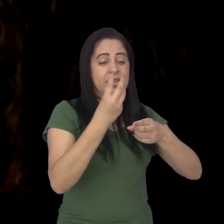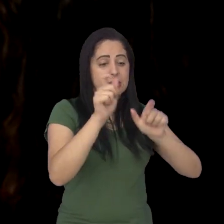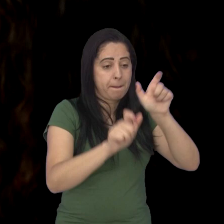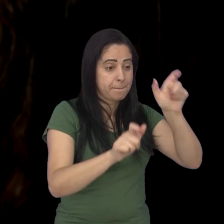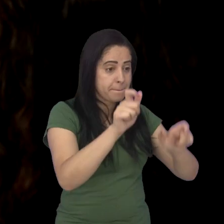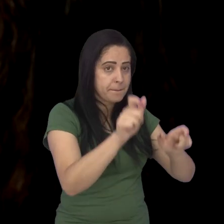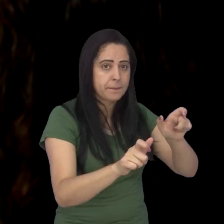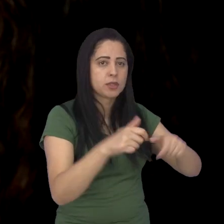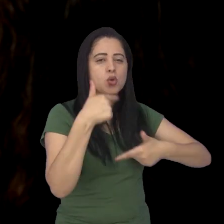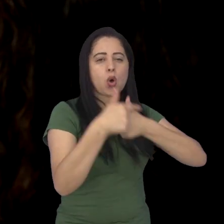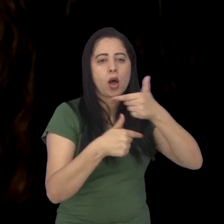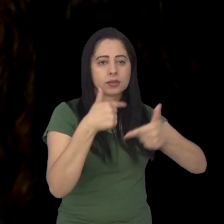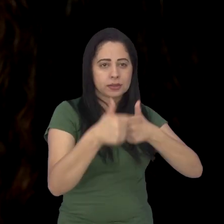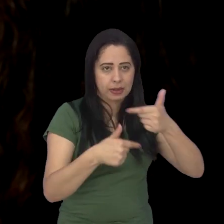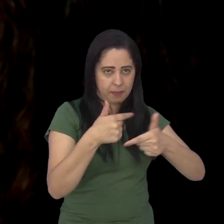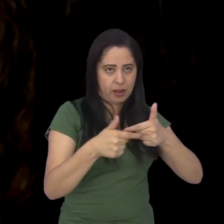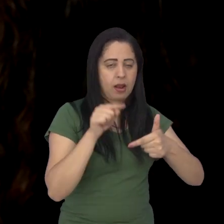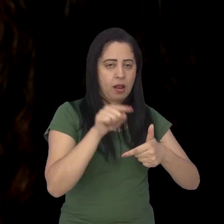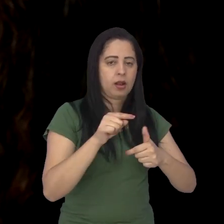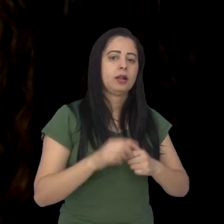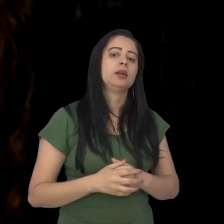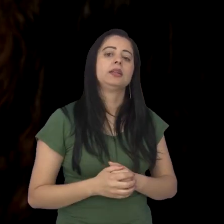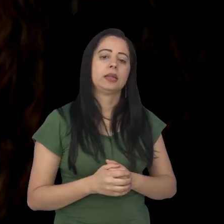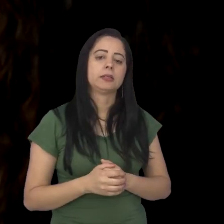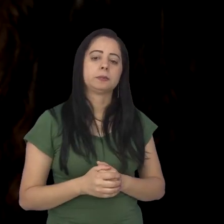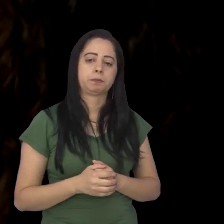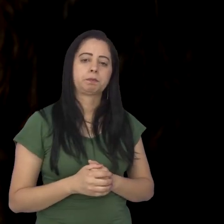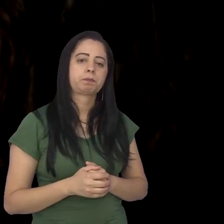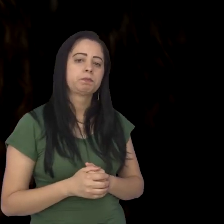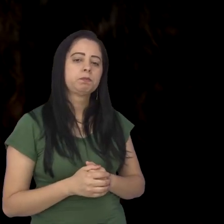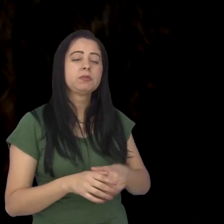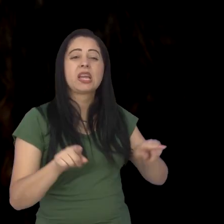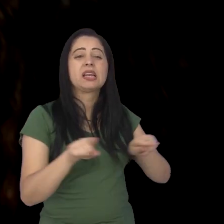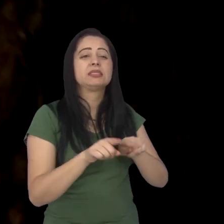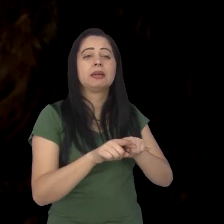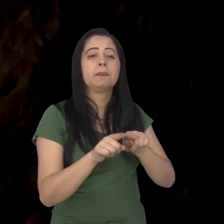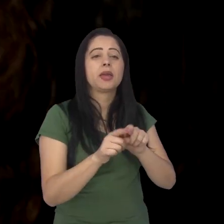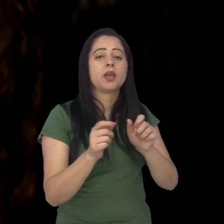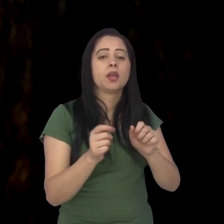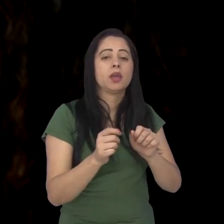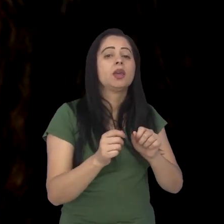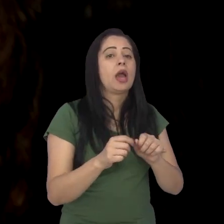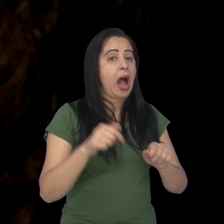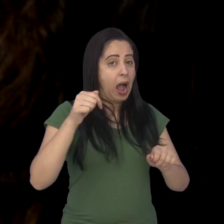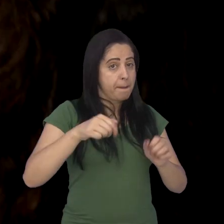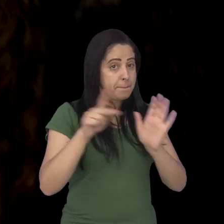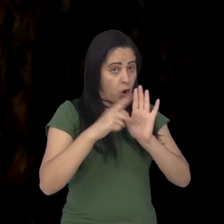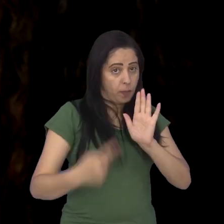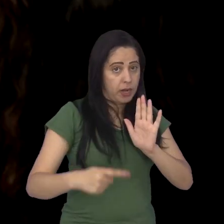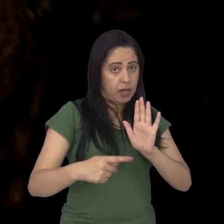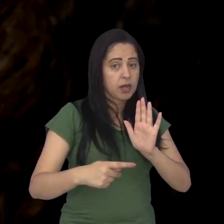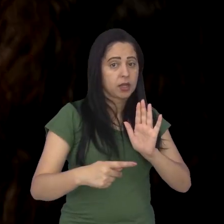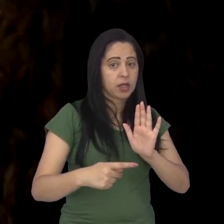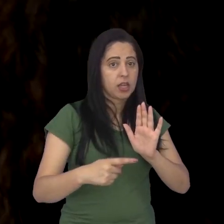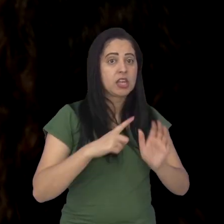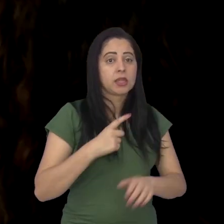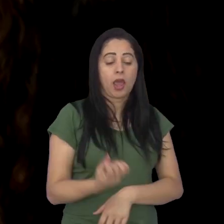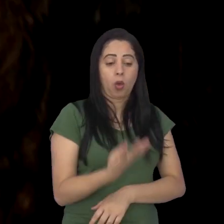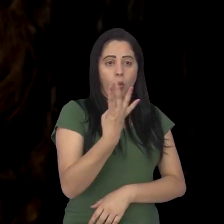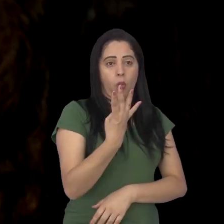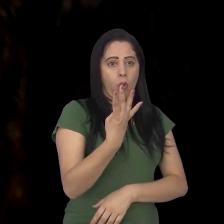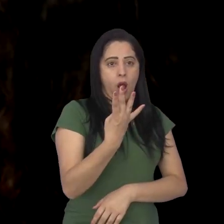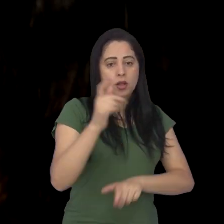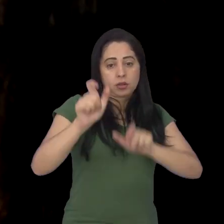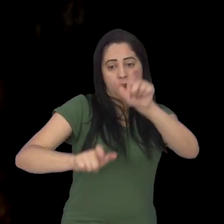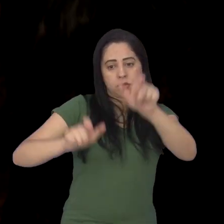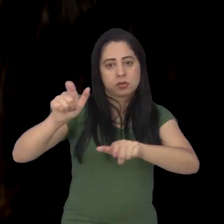3 servidores trabalhando, que aí um já tinha trabalhado no sistema de redes de informatização do TSE e levaram os outros